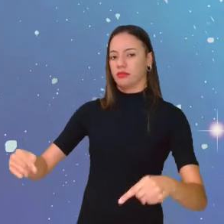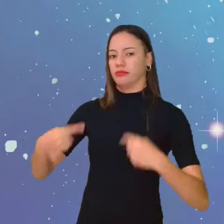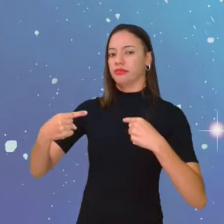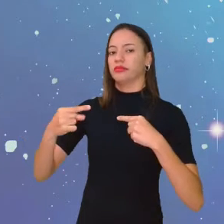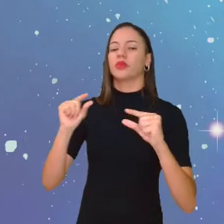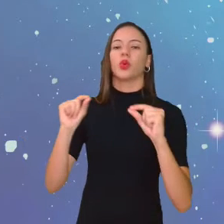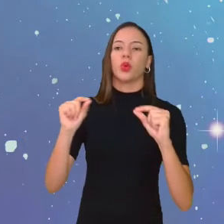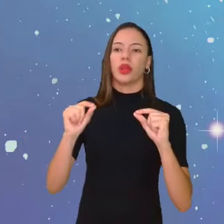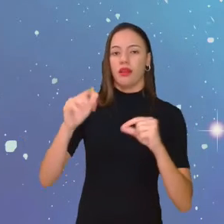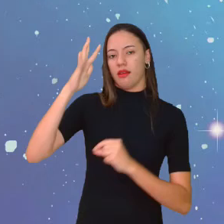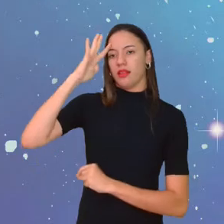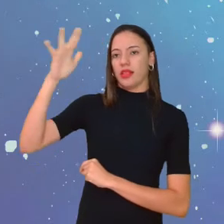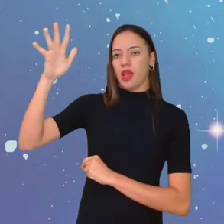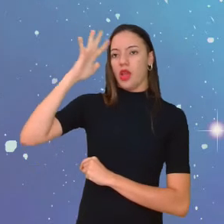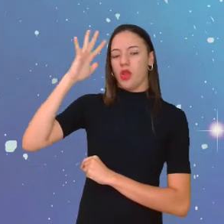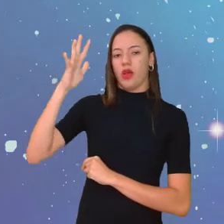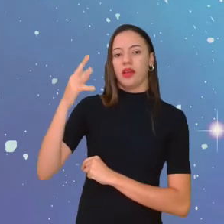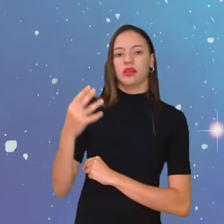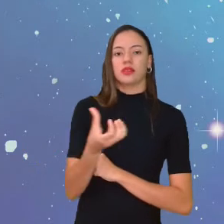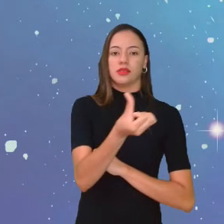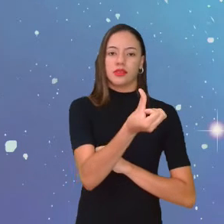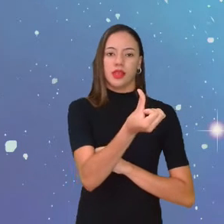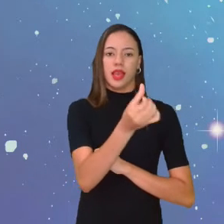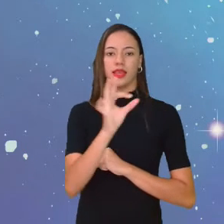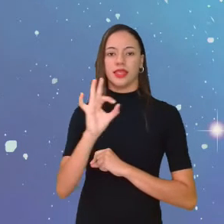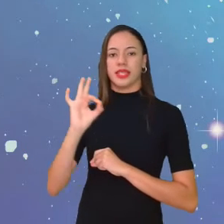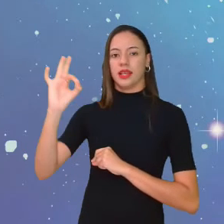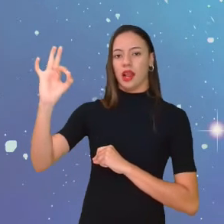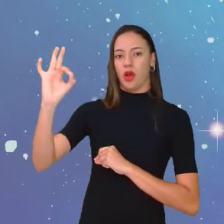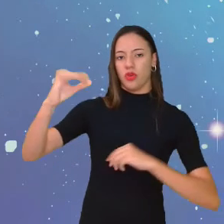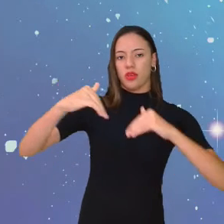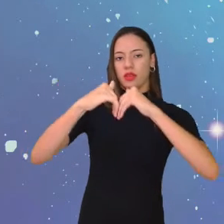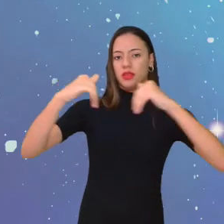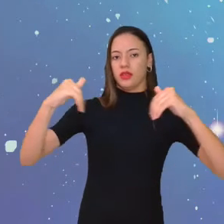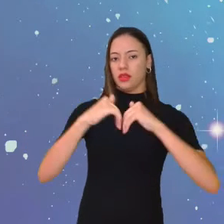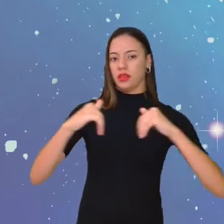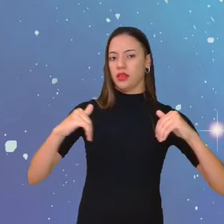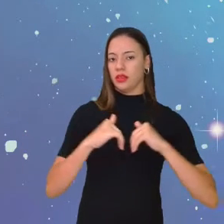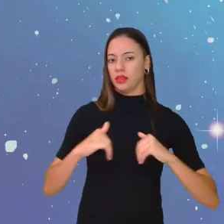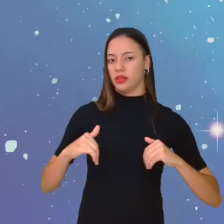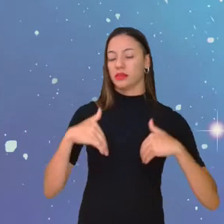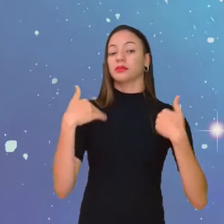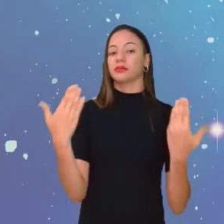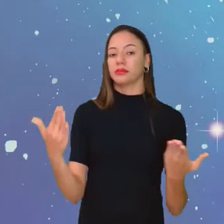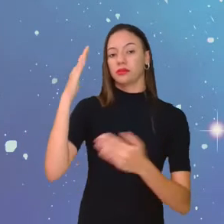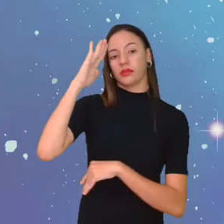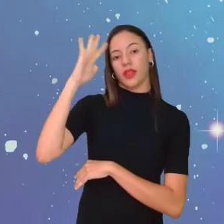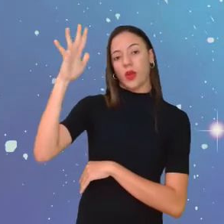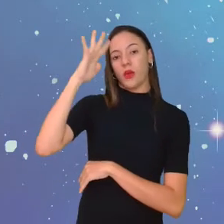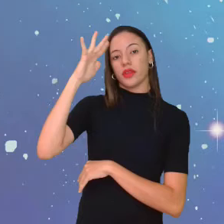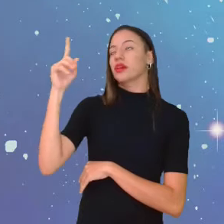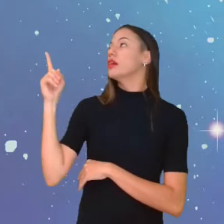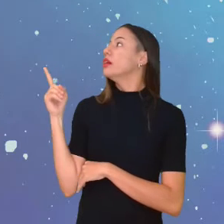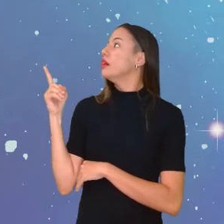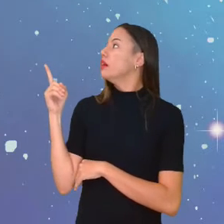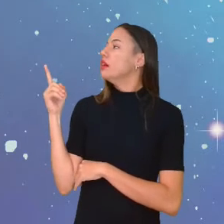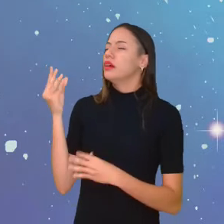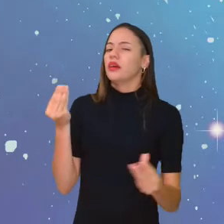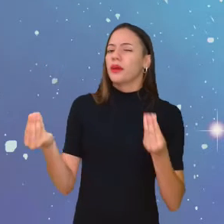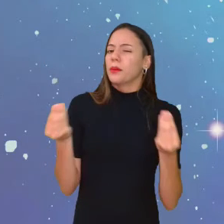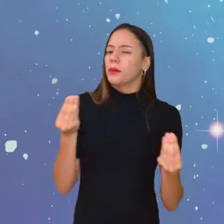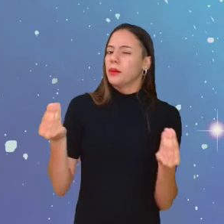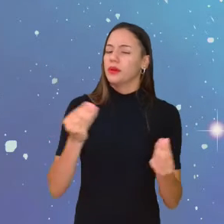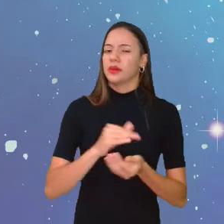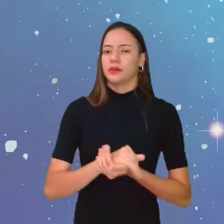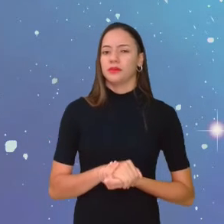chamado teoria dos 6 graus de separação. Essa teoria, ela é mais ou menos o